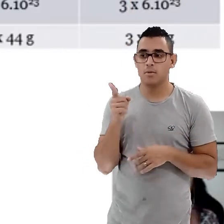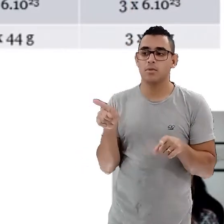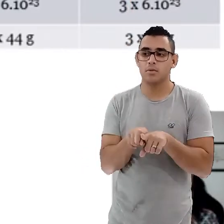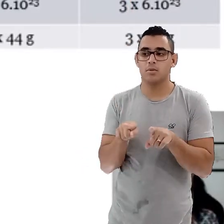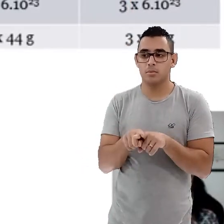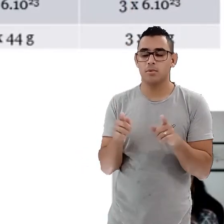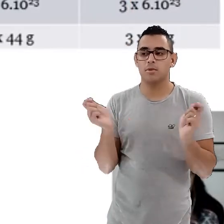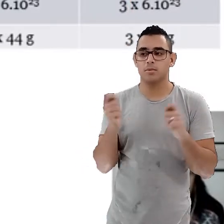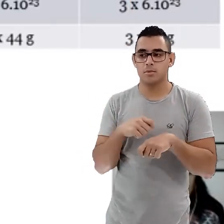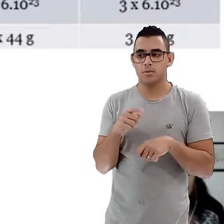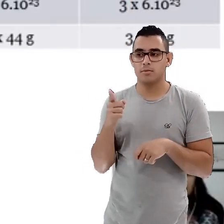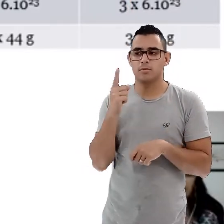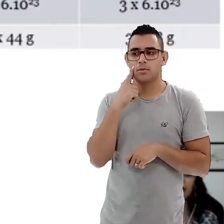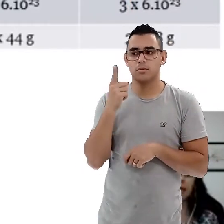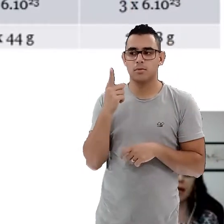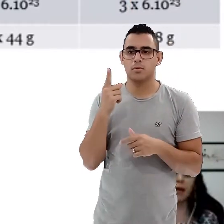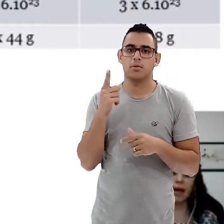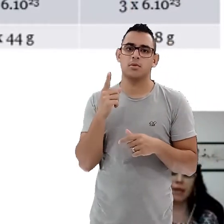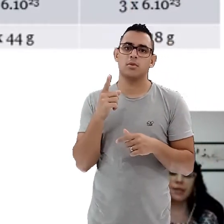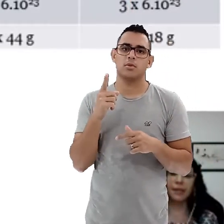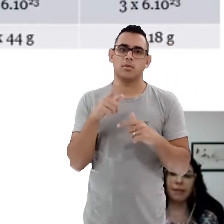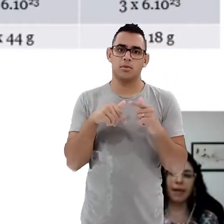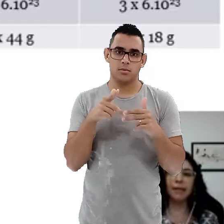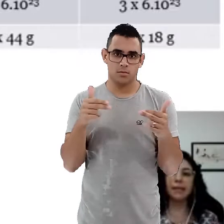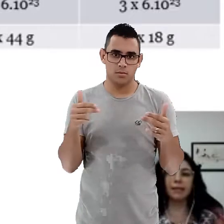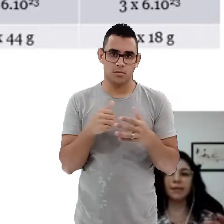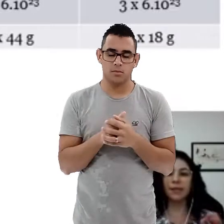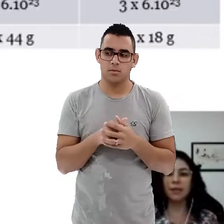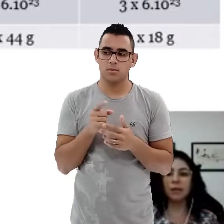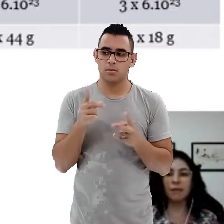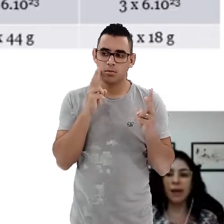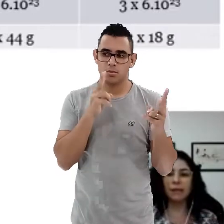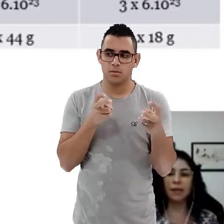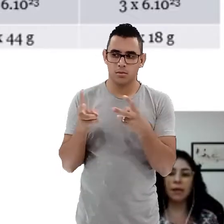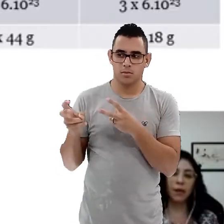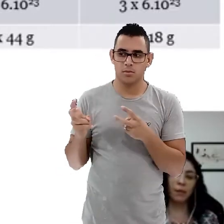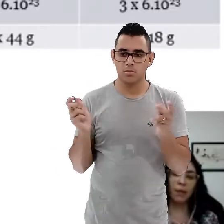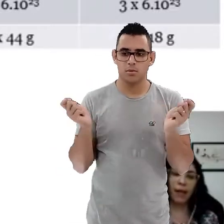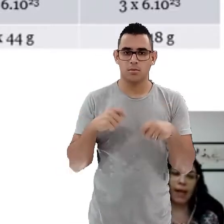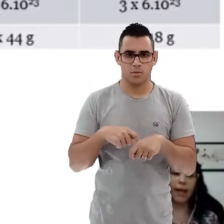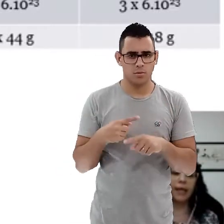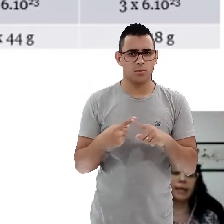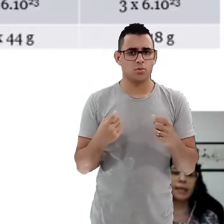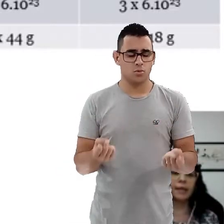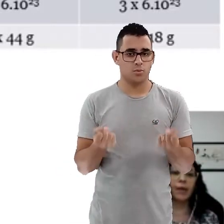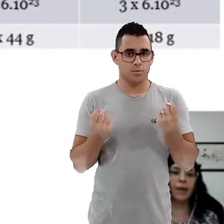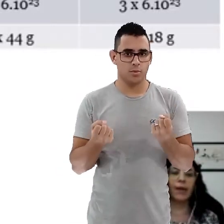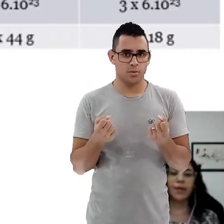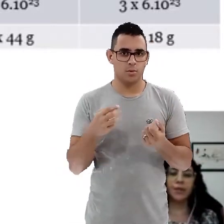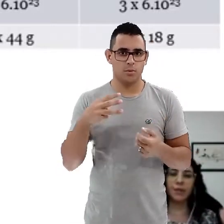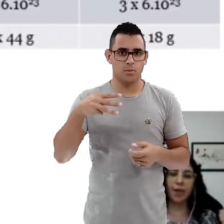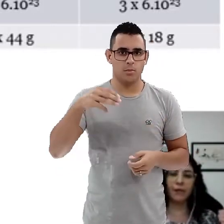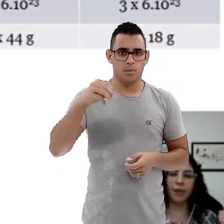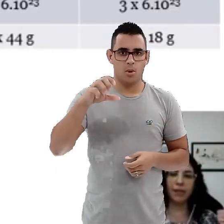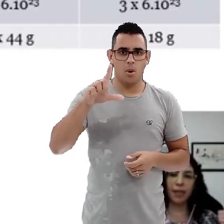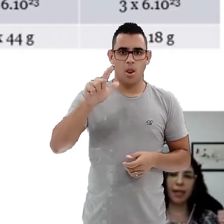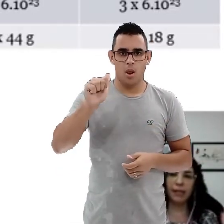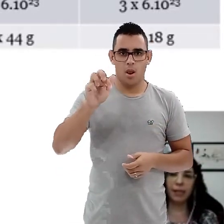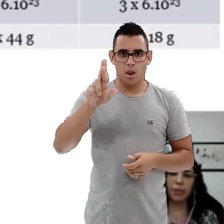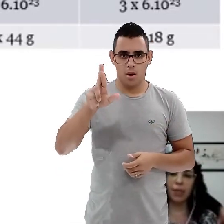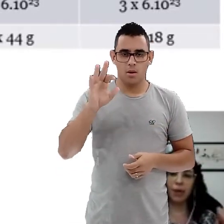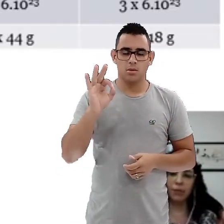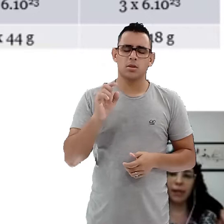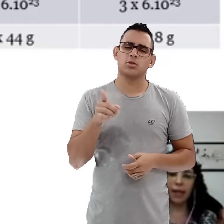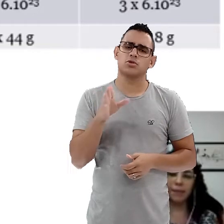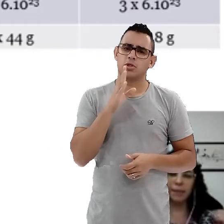a massa de cada substância. A gente acha essa massa através da nossa massa molar. Então, ó, é que a gente já fez aquele